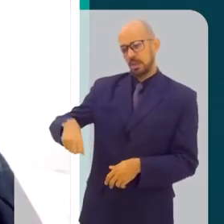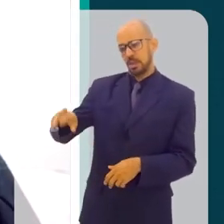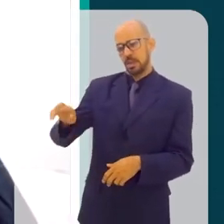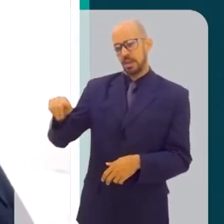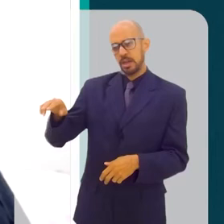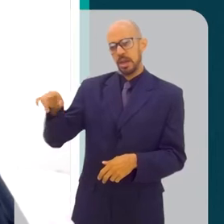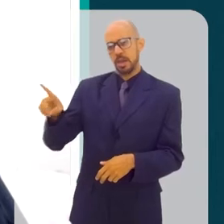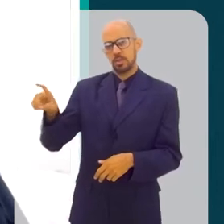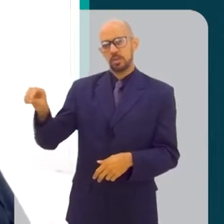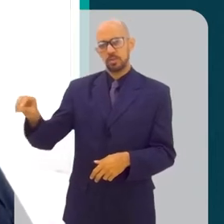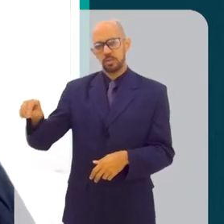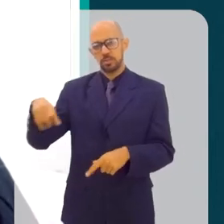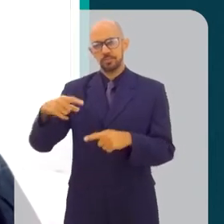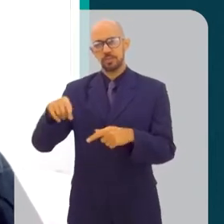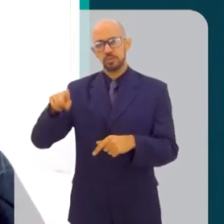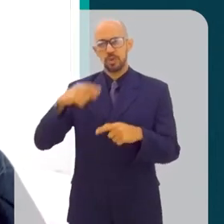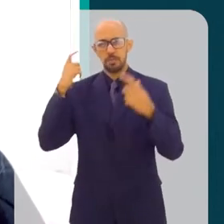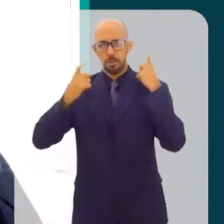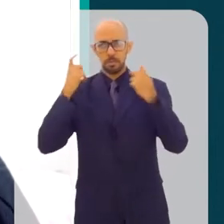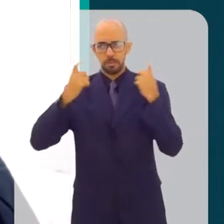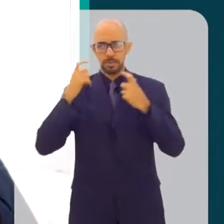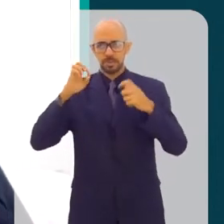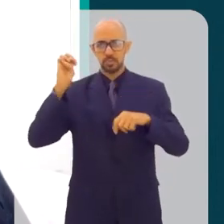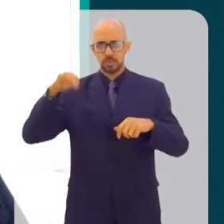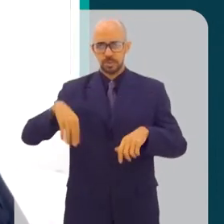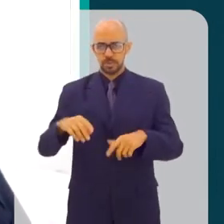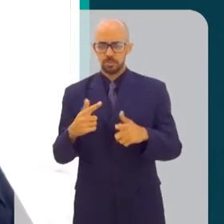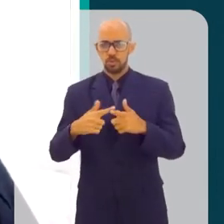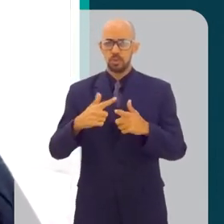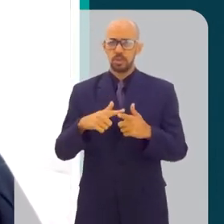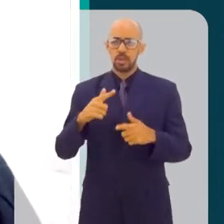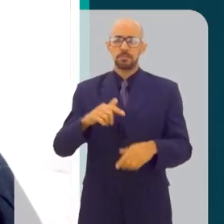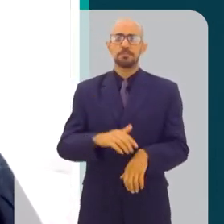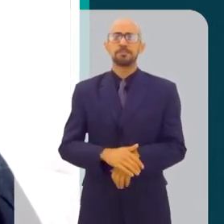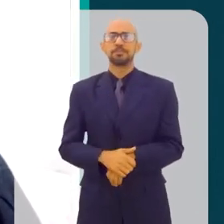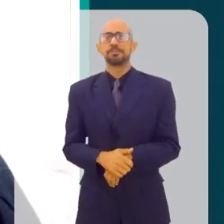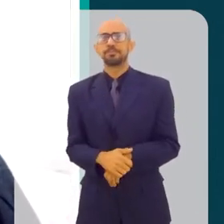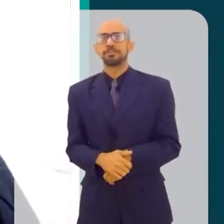com certeza, e isso é um fator preocupante, sim.